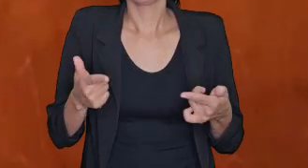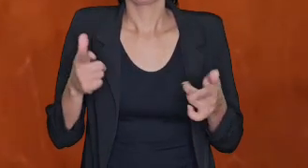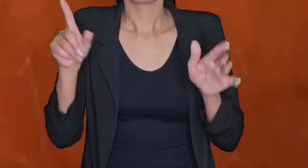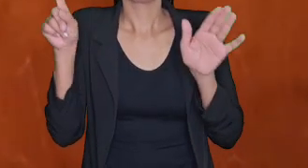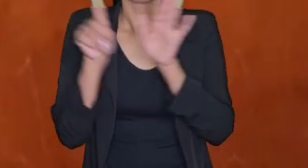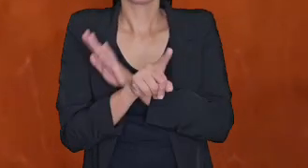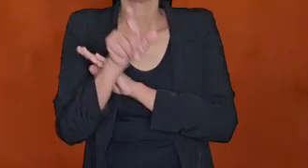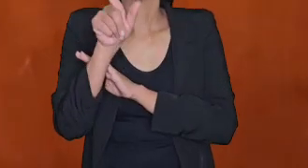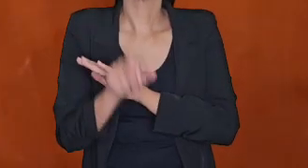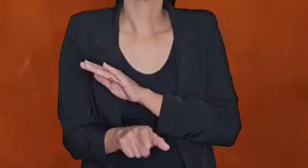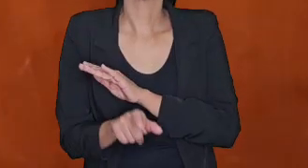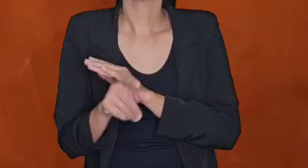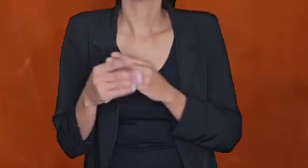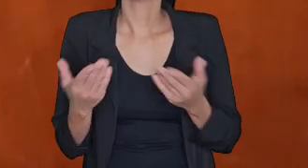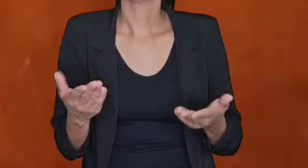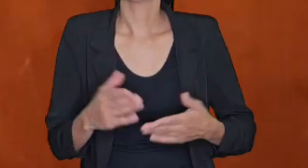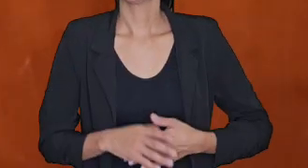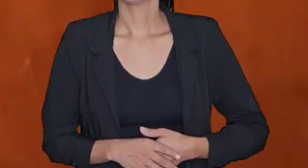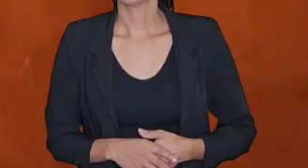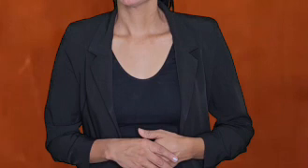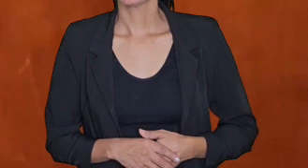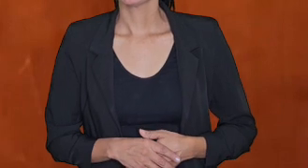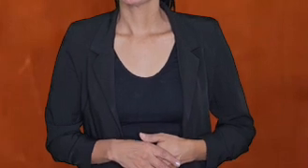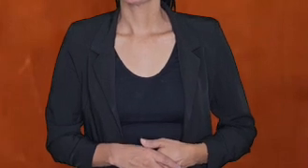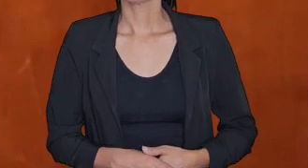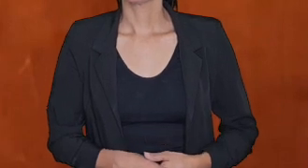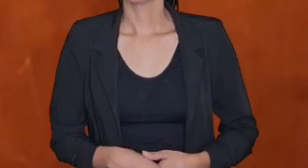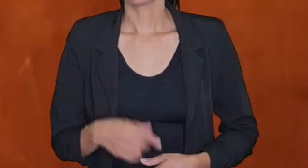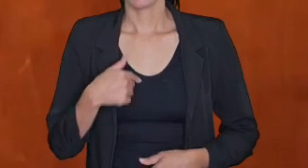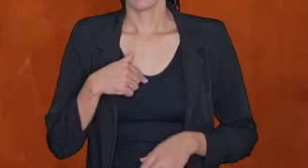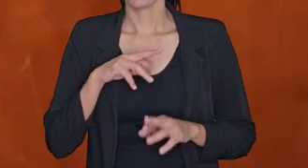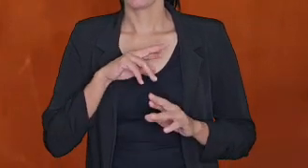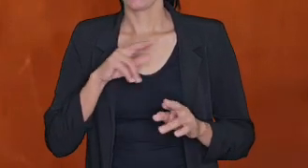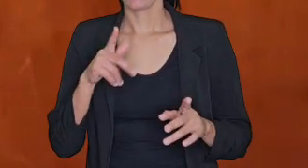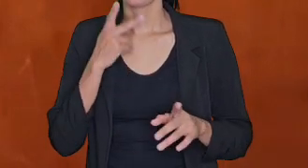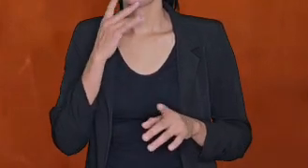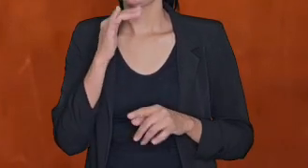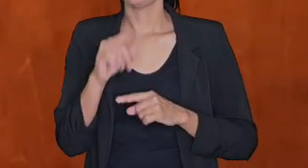a Procuradoria. Agora eu lhe faço a pergunta.